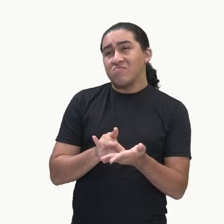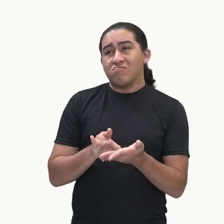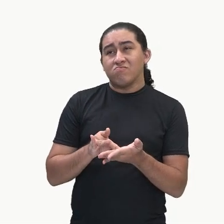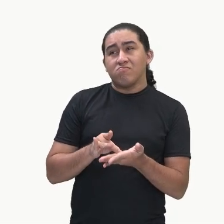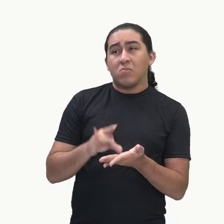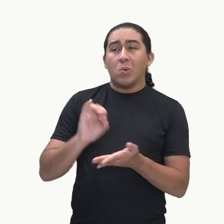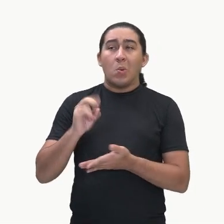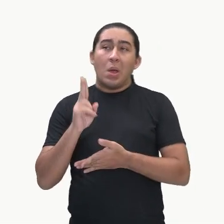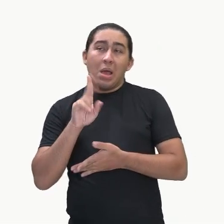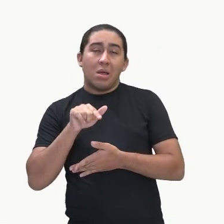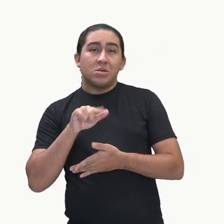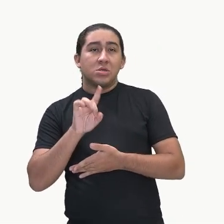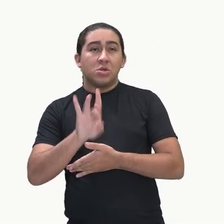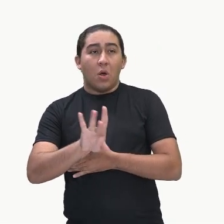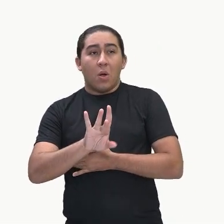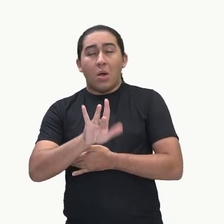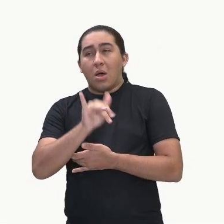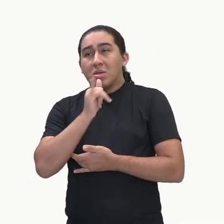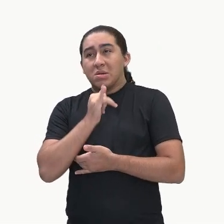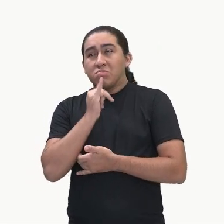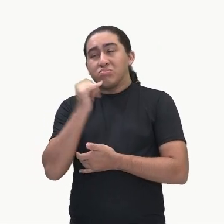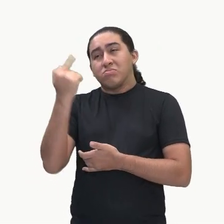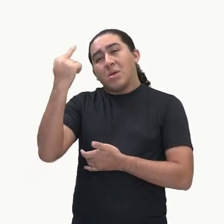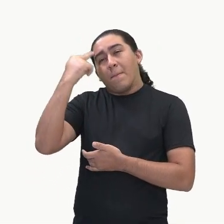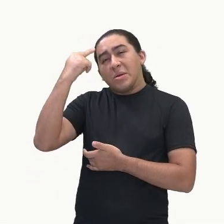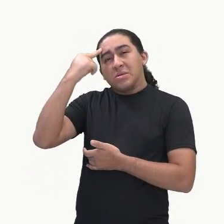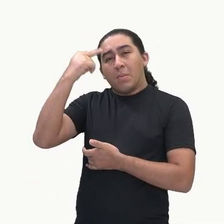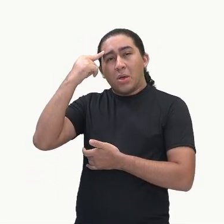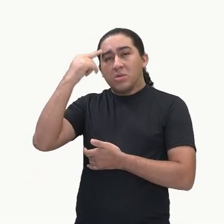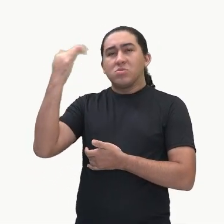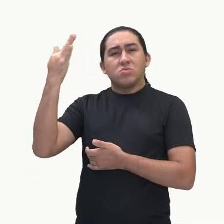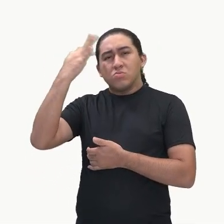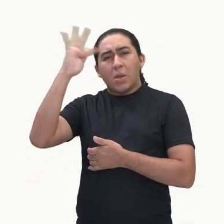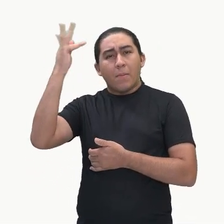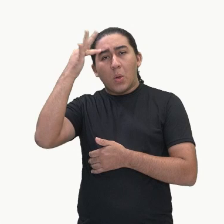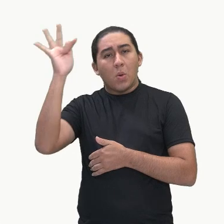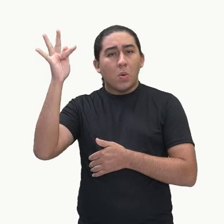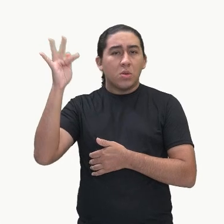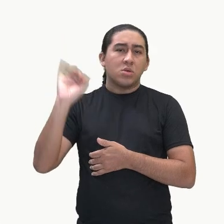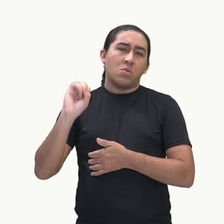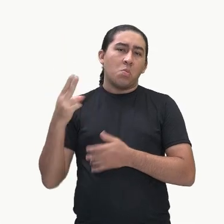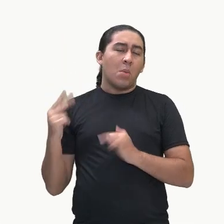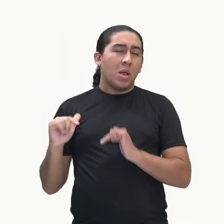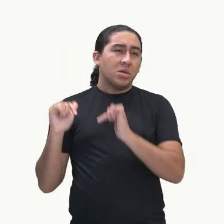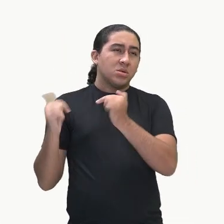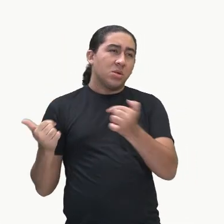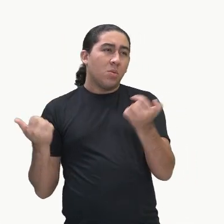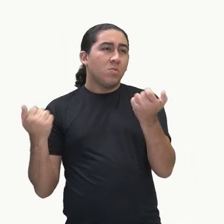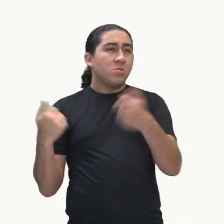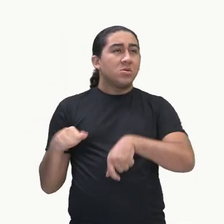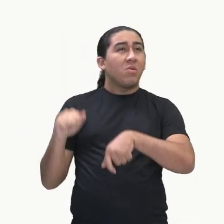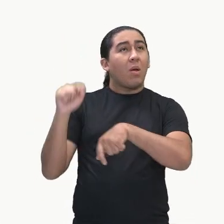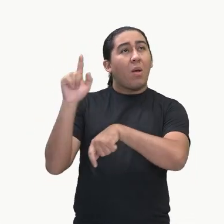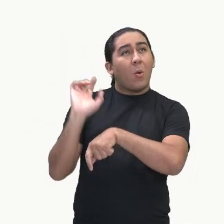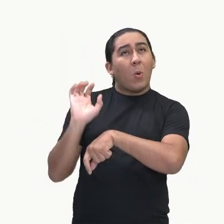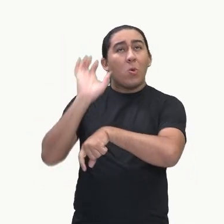é simplesmente uma hipótese? Tem alguma ação que eu posso dizer, olha